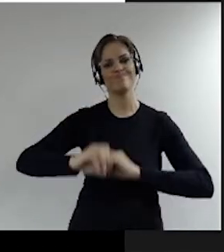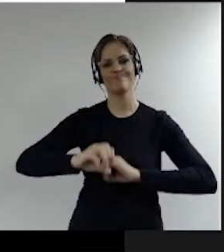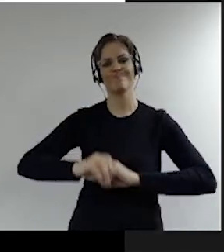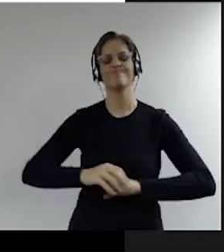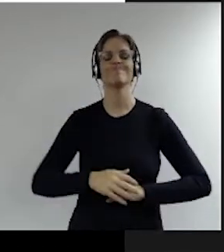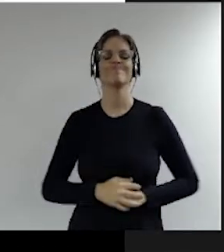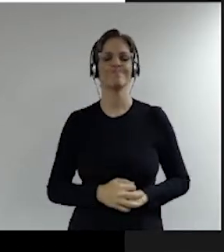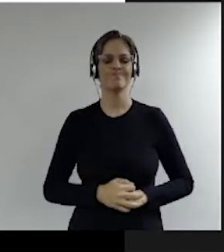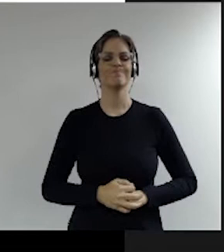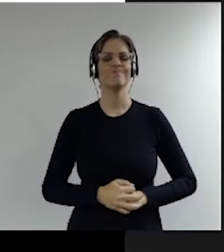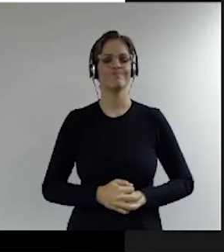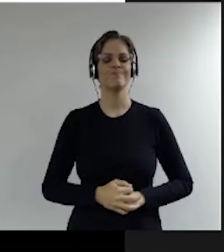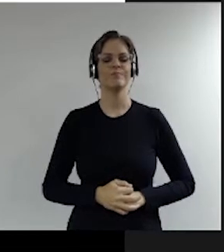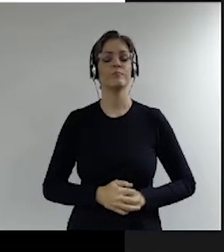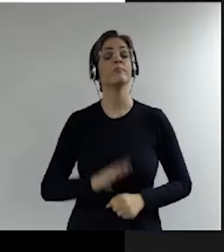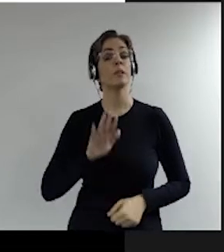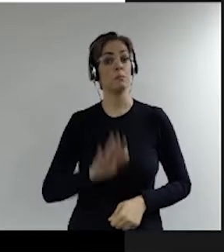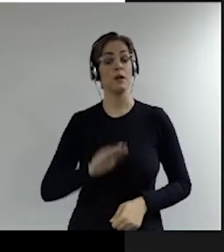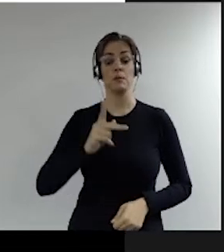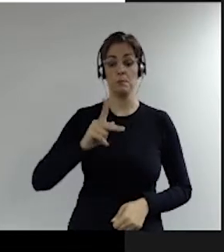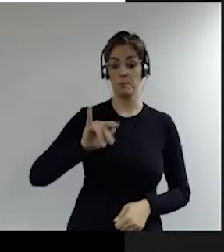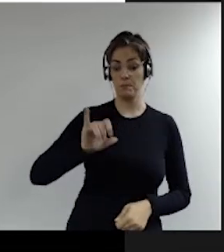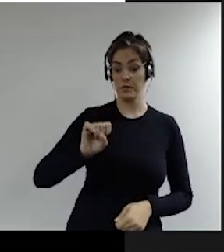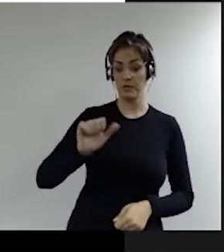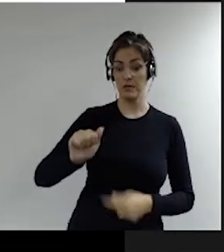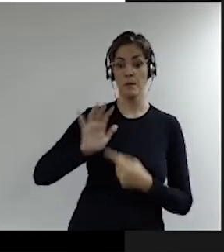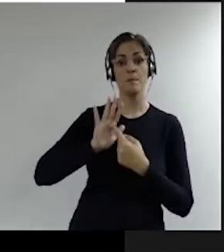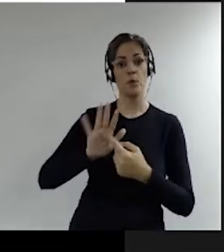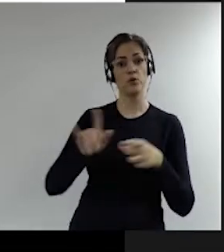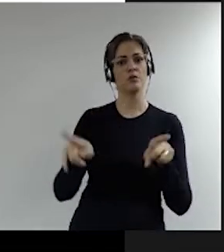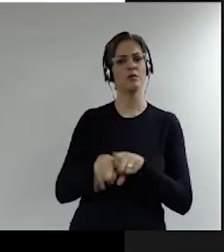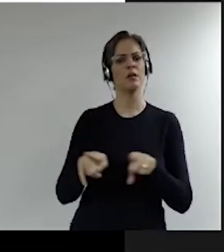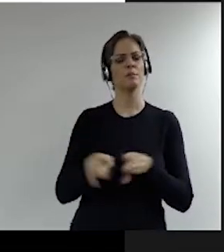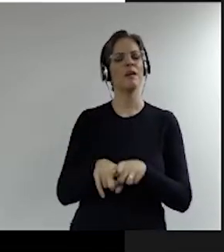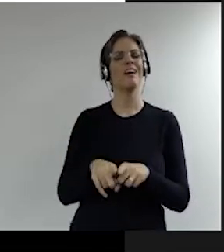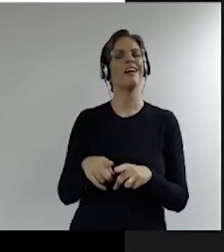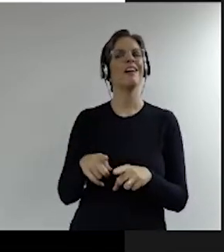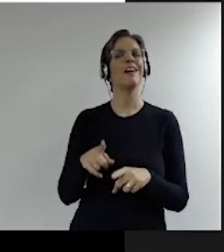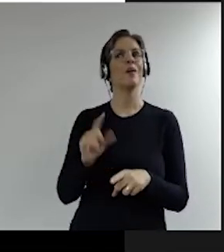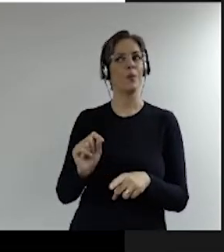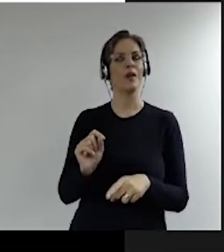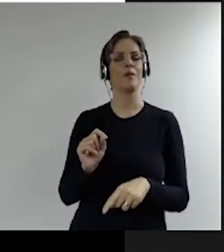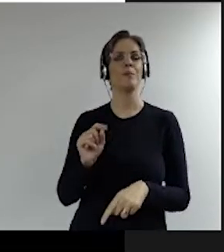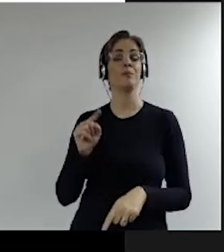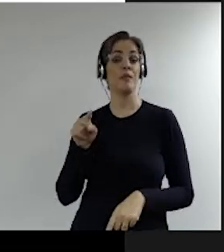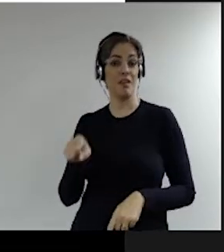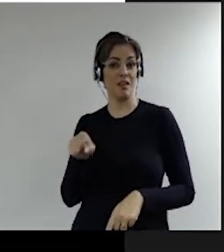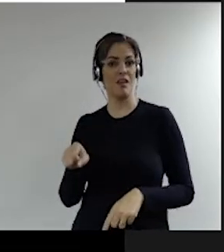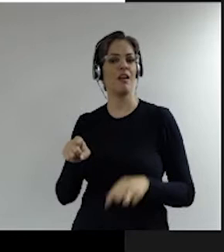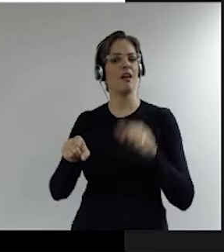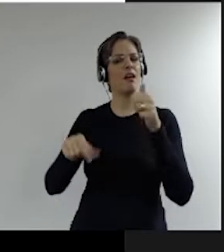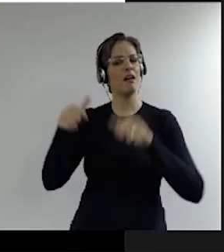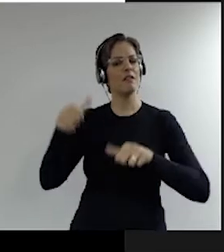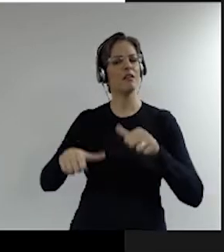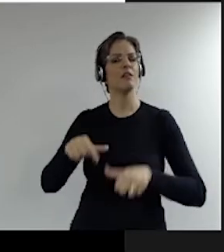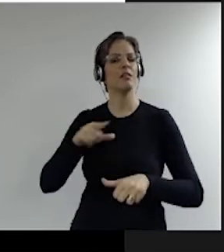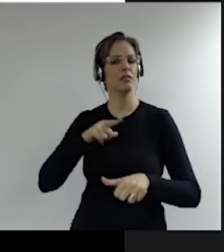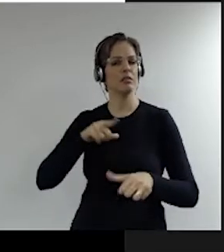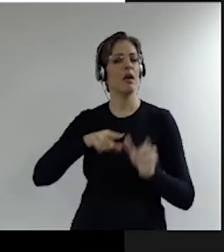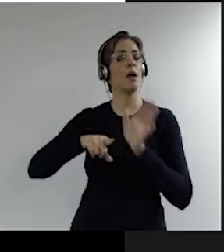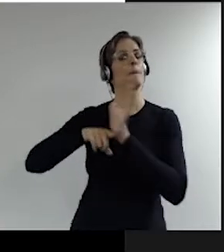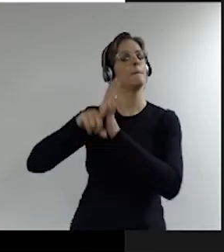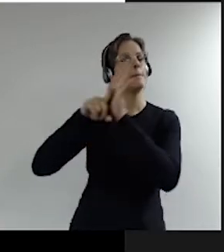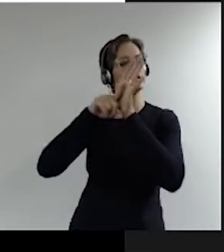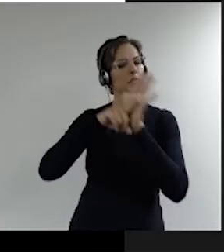o PISA também nos mostrou, porque eles associam ao exame, né, uma pesquisa,